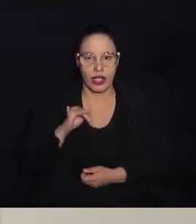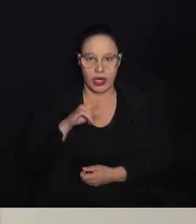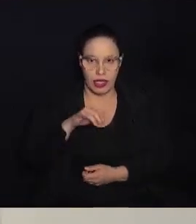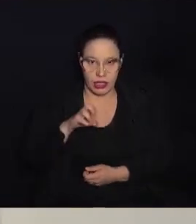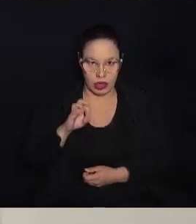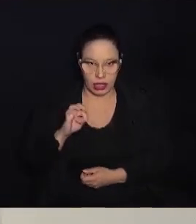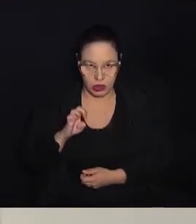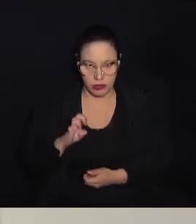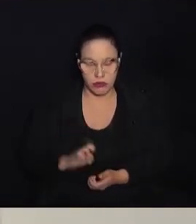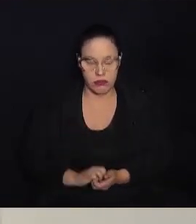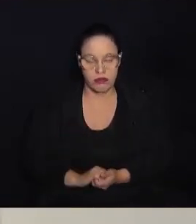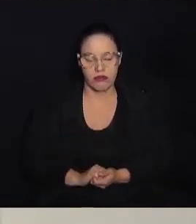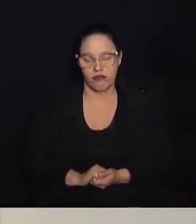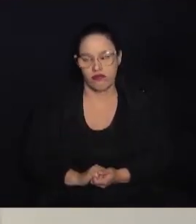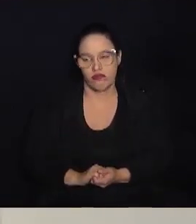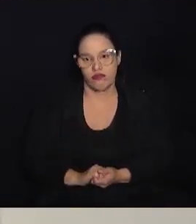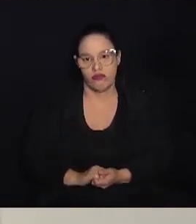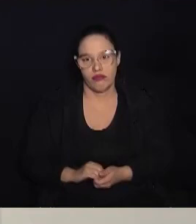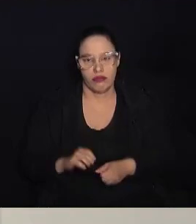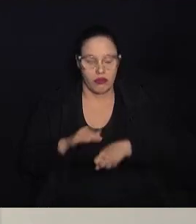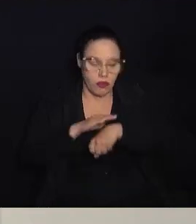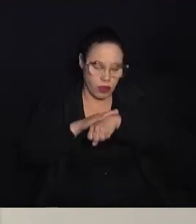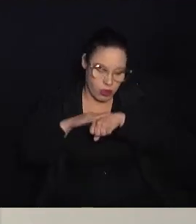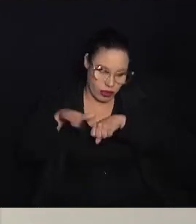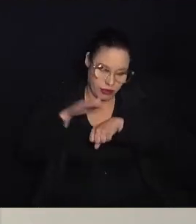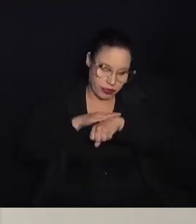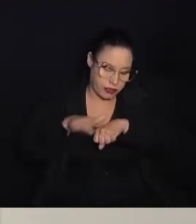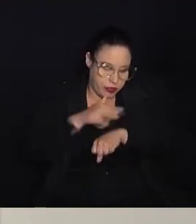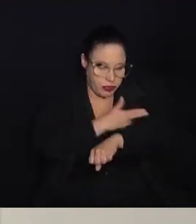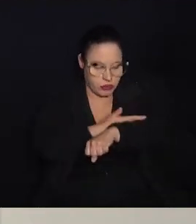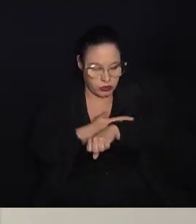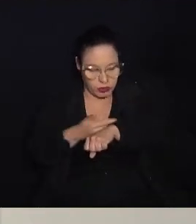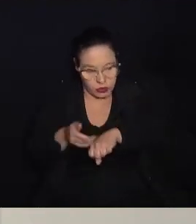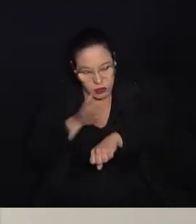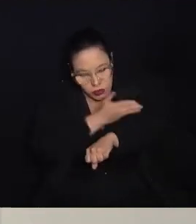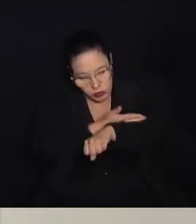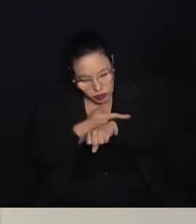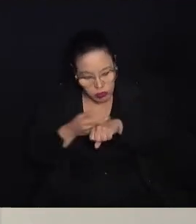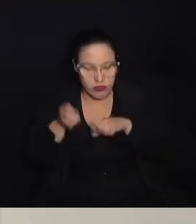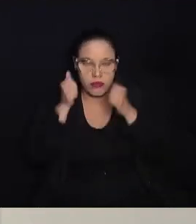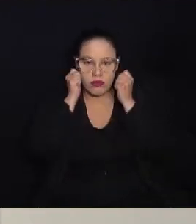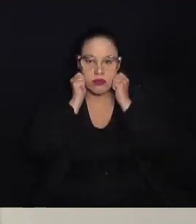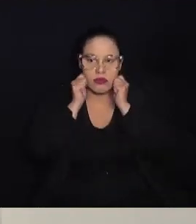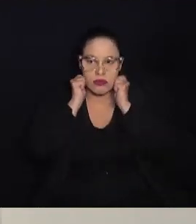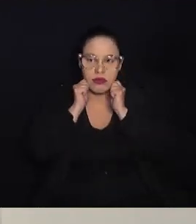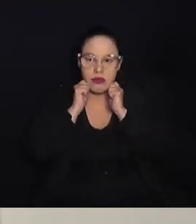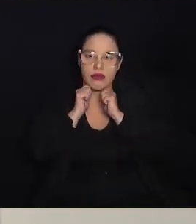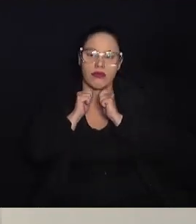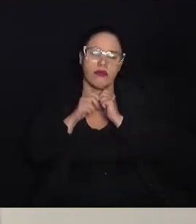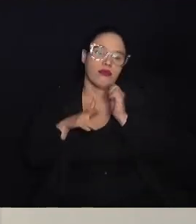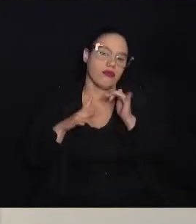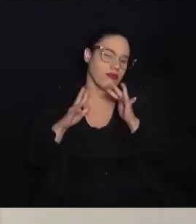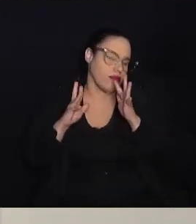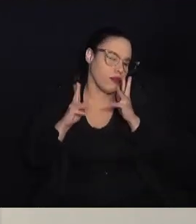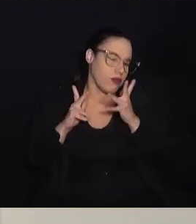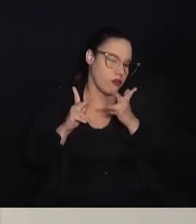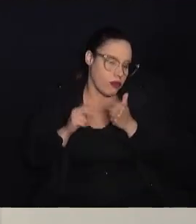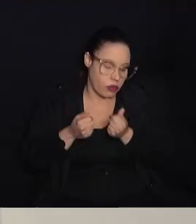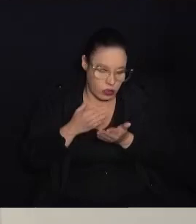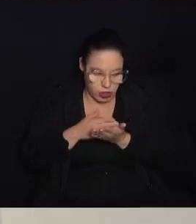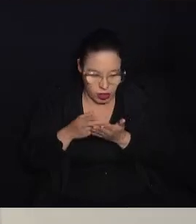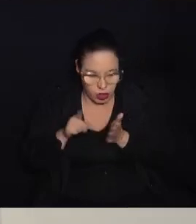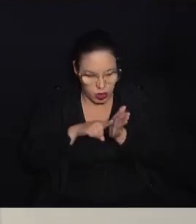antioxidantes eh em incorporar em cremes né em formulações semissólidas e não então nós testamos várias